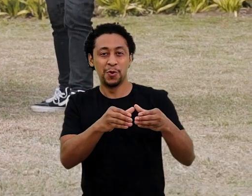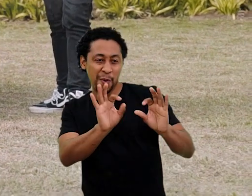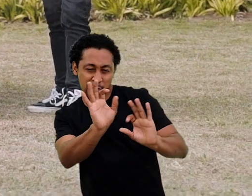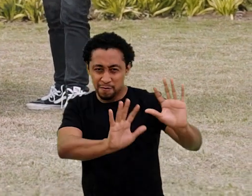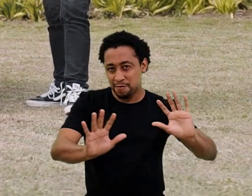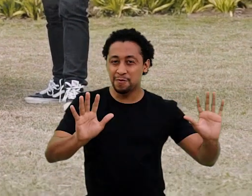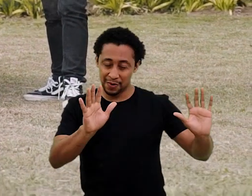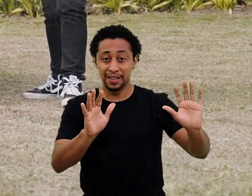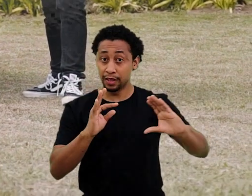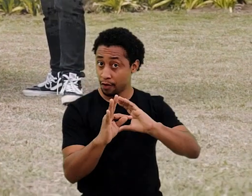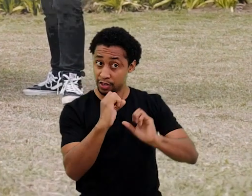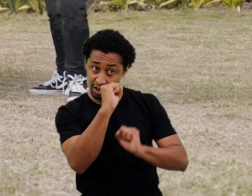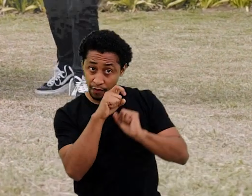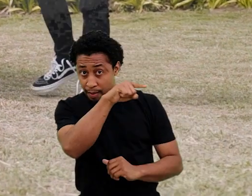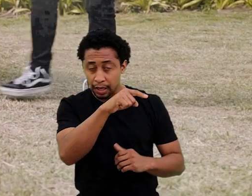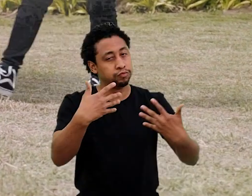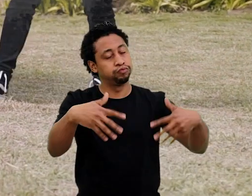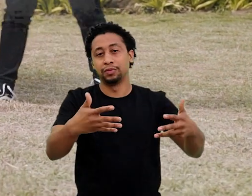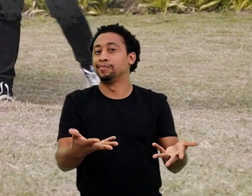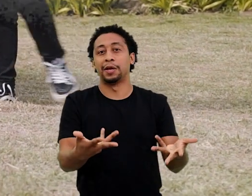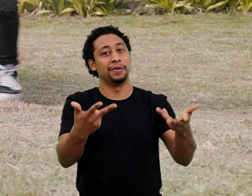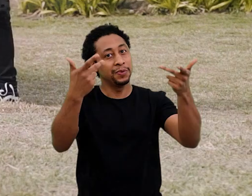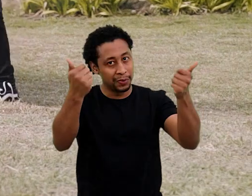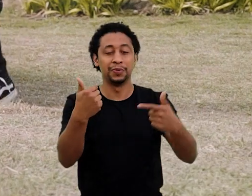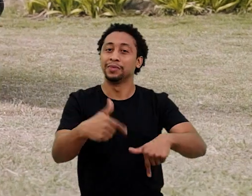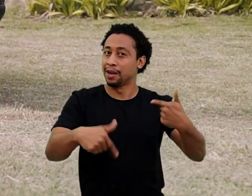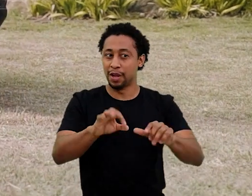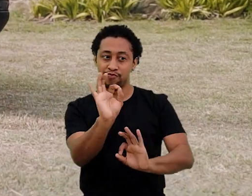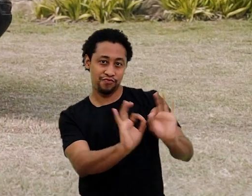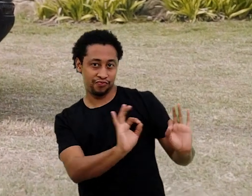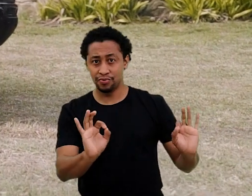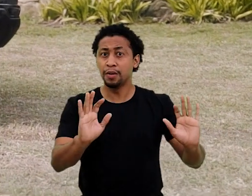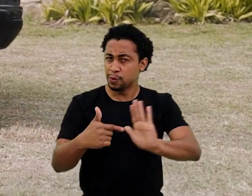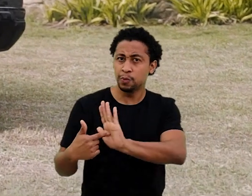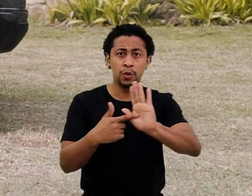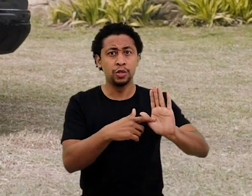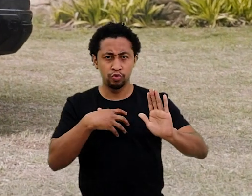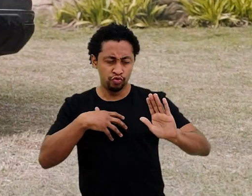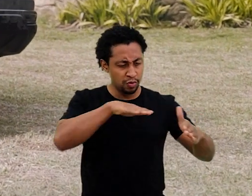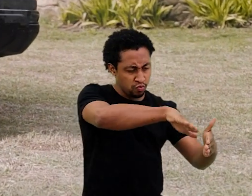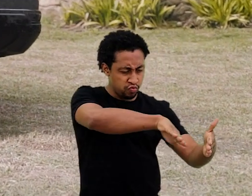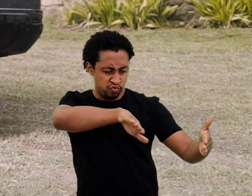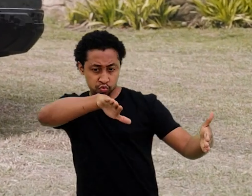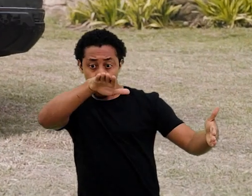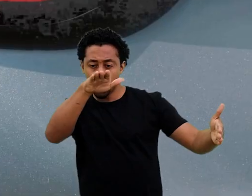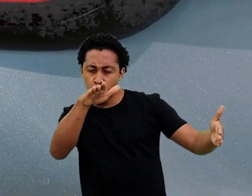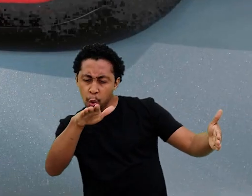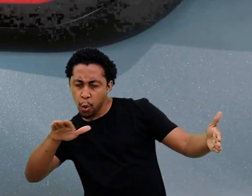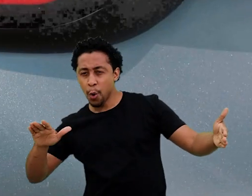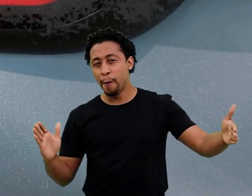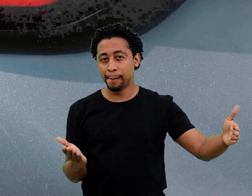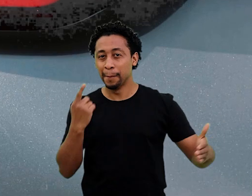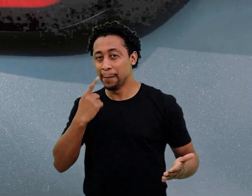em Betim, fez um trabalho fenomenal, mas a inspiração no design BMW é muito óbvio, não só pela proposta de carroceria, né, mas também por